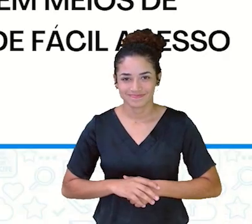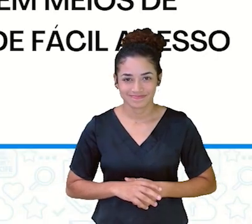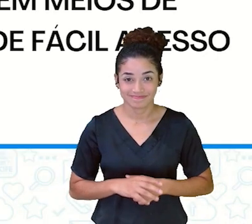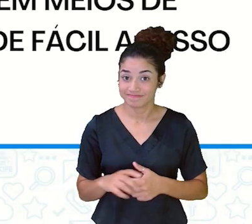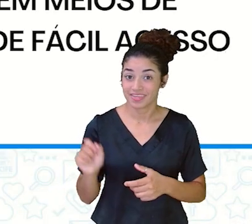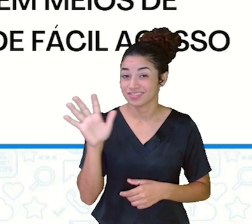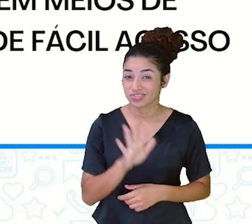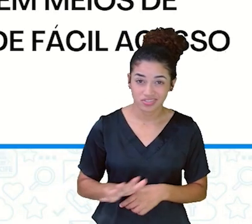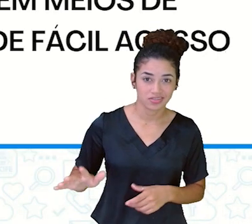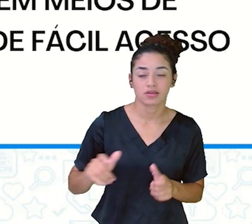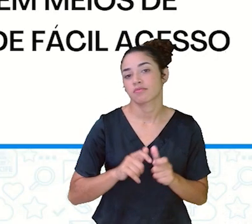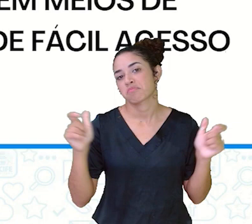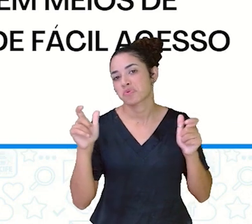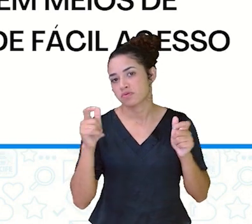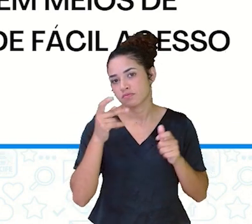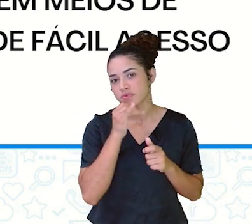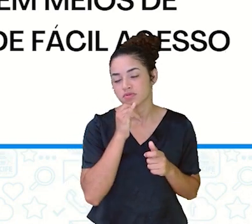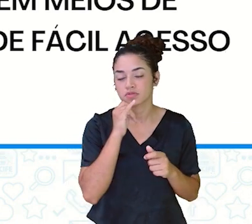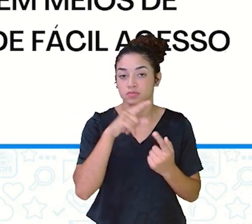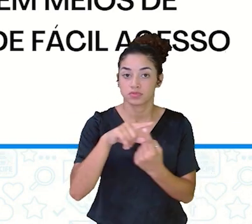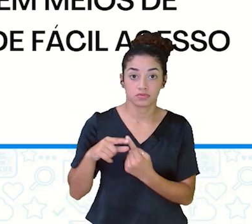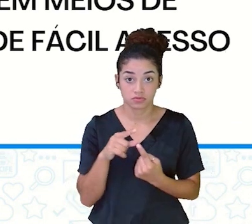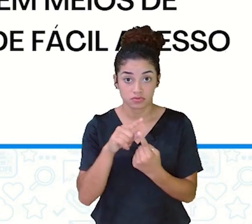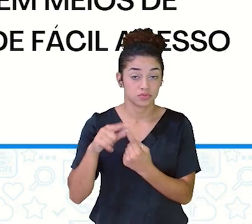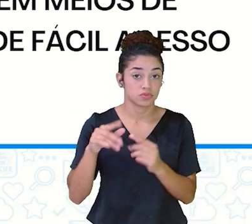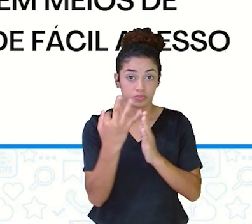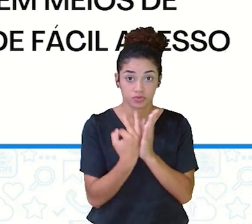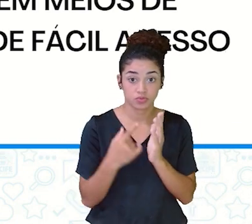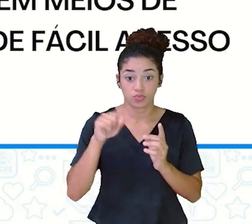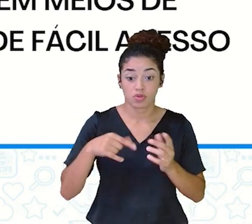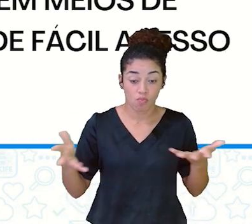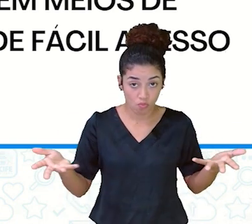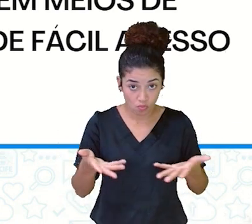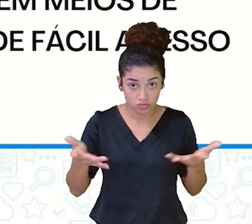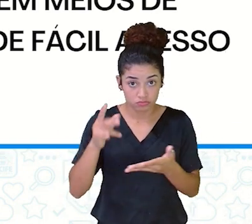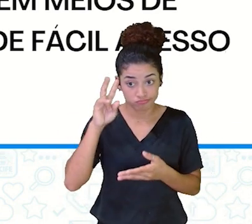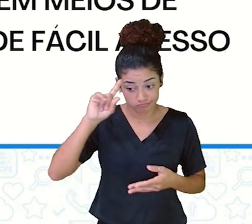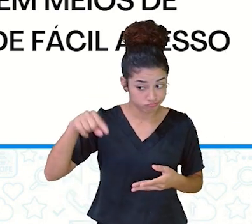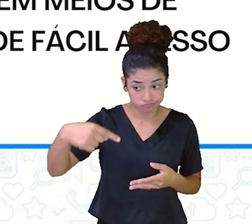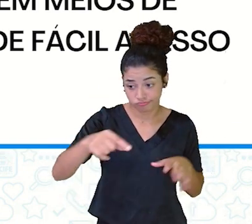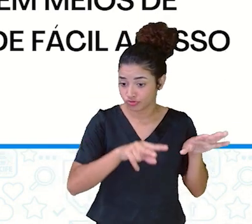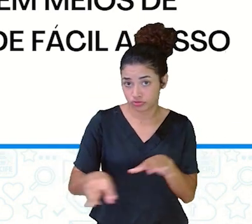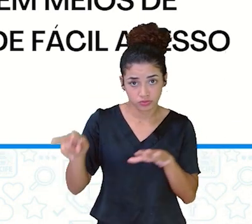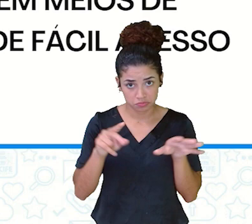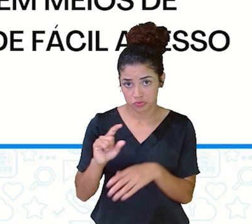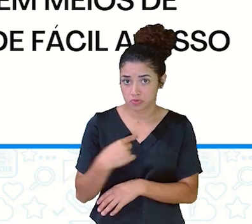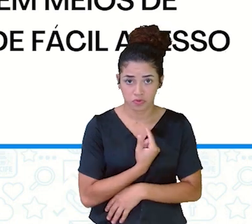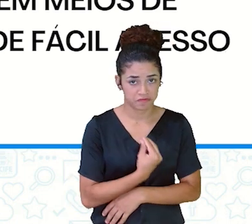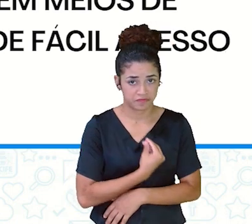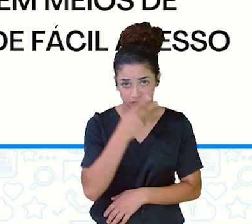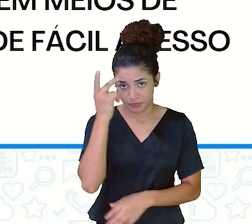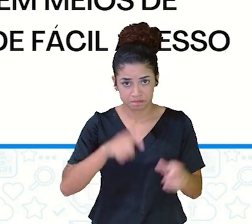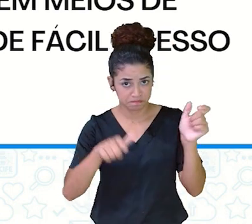Em geral, por serem textos contemporâneos, isto é, que fazem parte do cotidiano, no dia a dia das pessoas, as